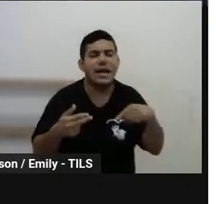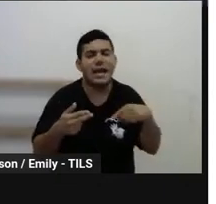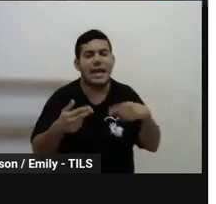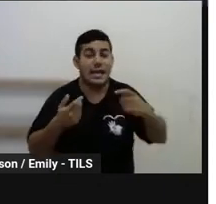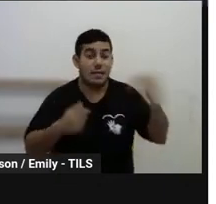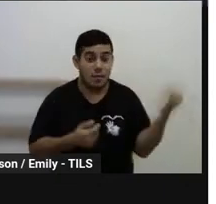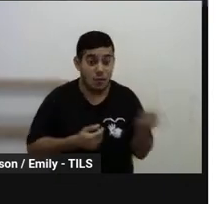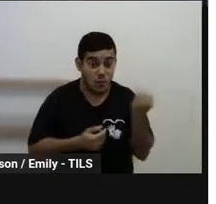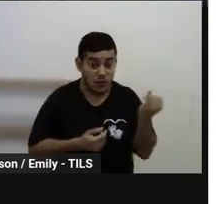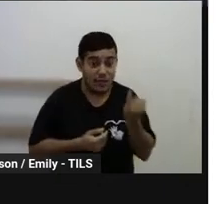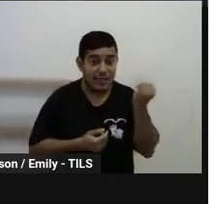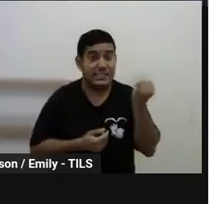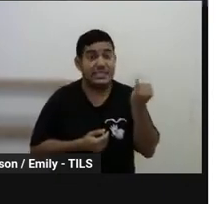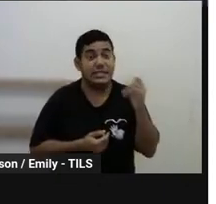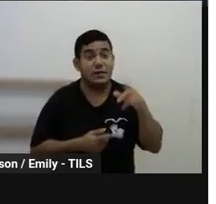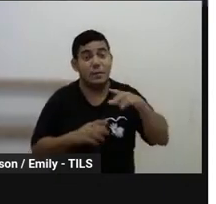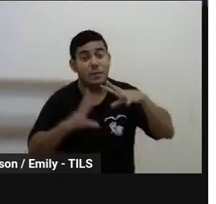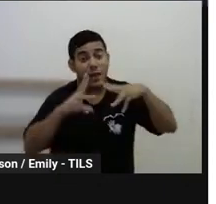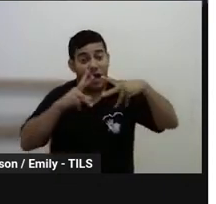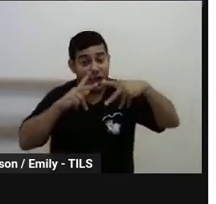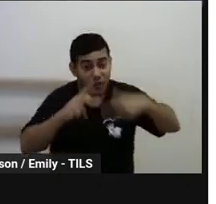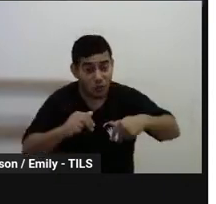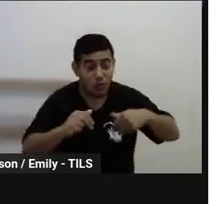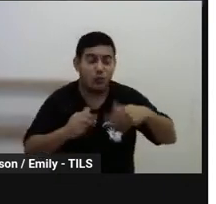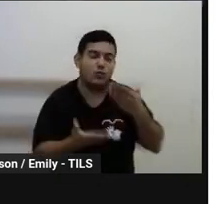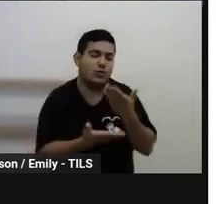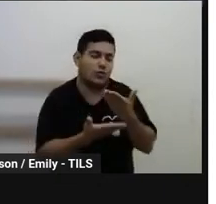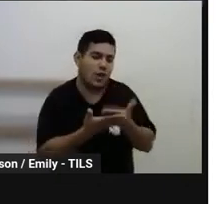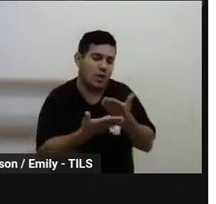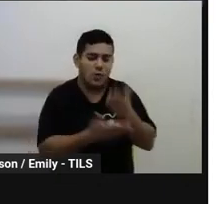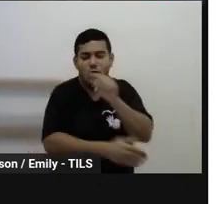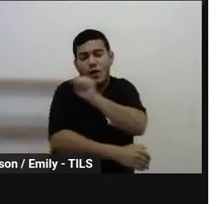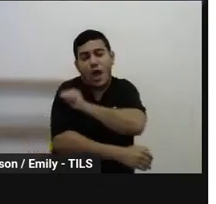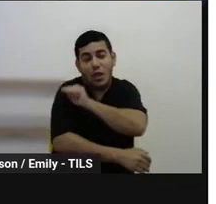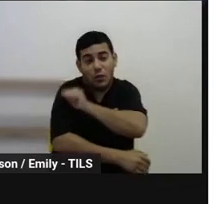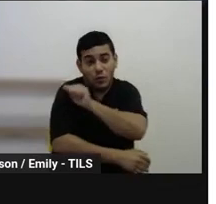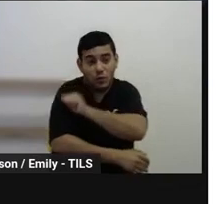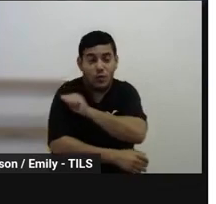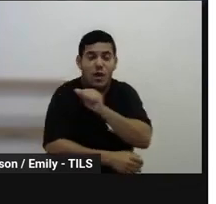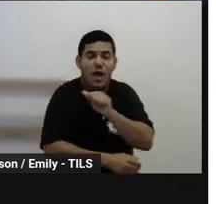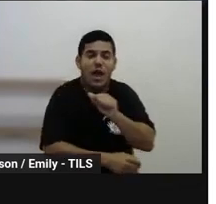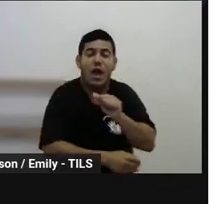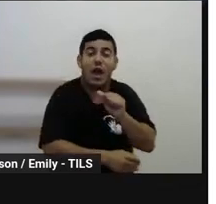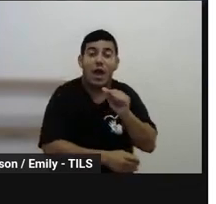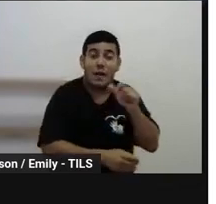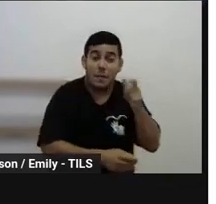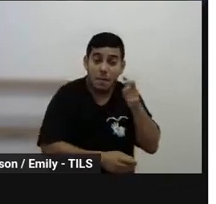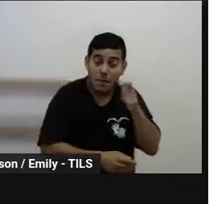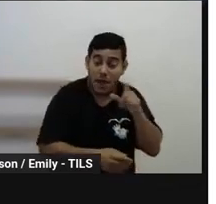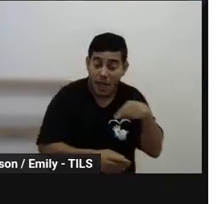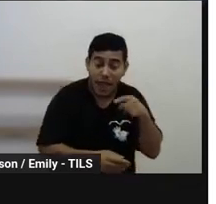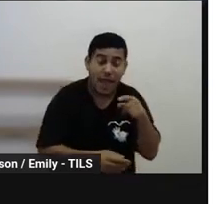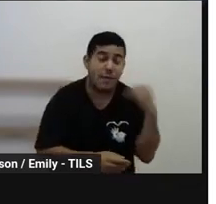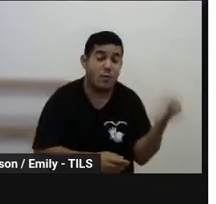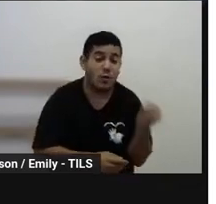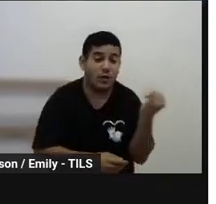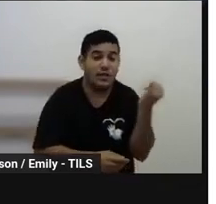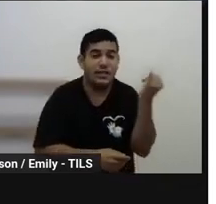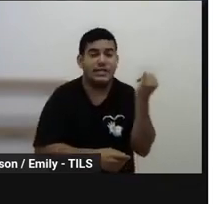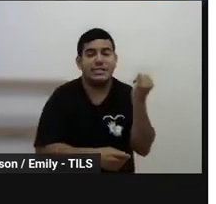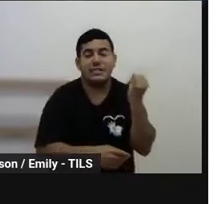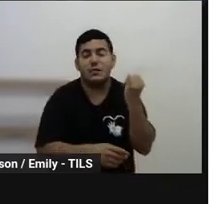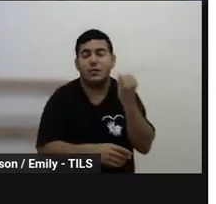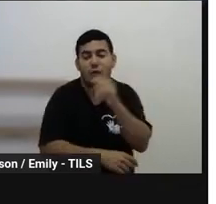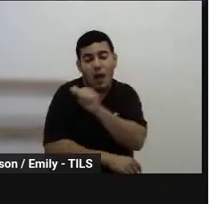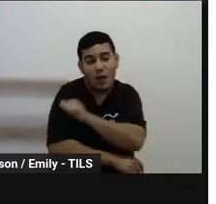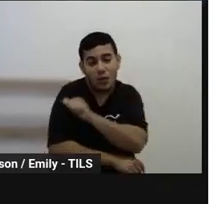importante, na verdade, para todos os estudantes, mas a gente está dando um enfoque aos estudantes internacionais no sentido de ser algo que a